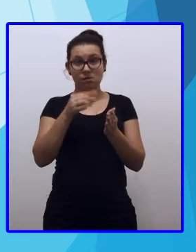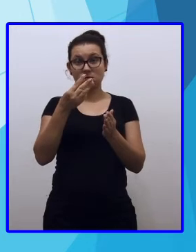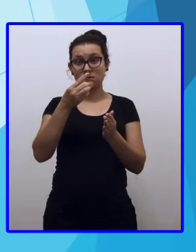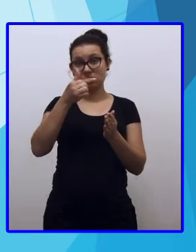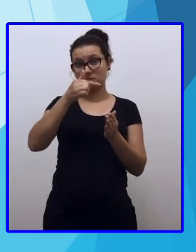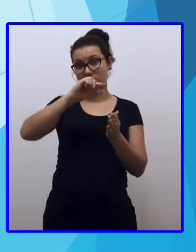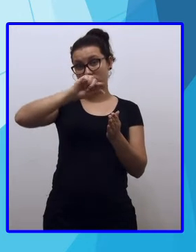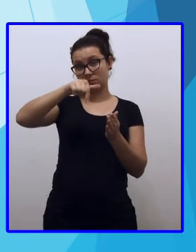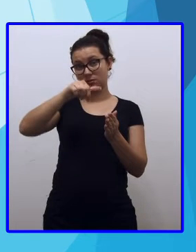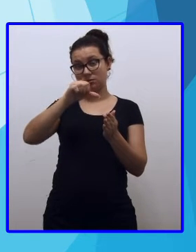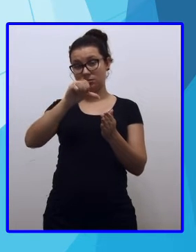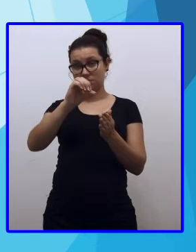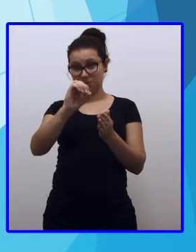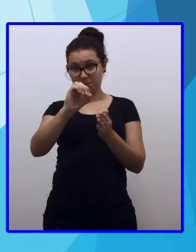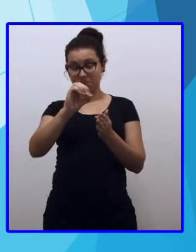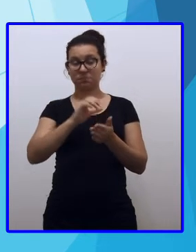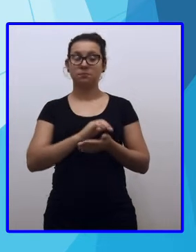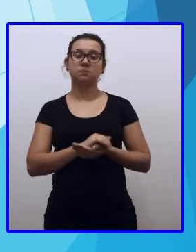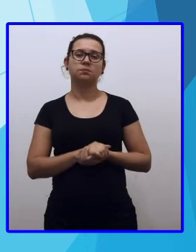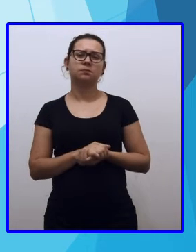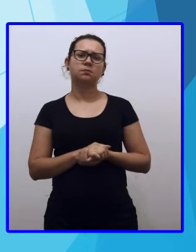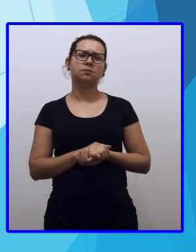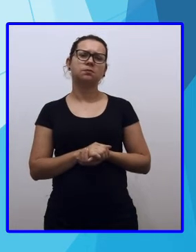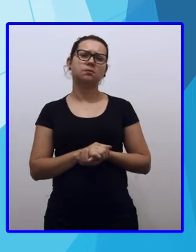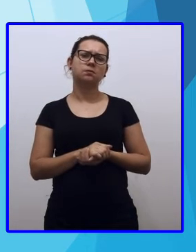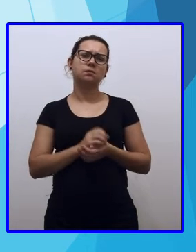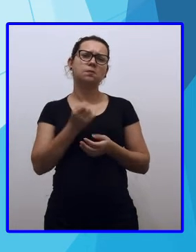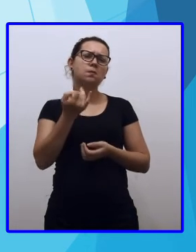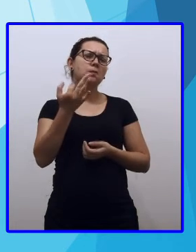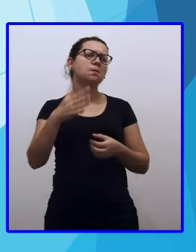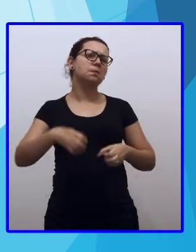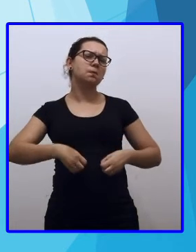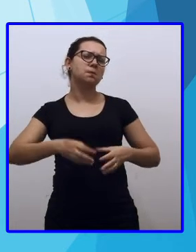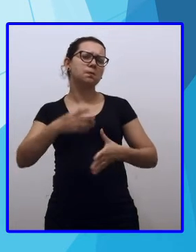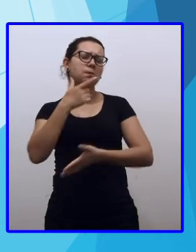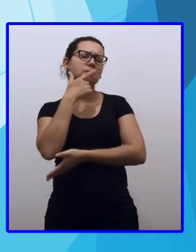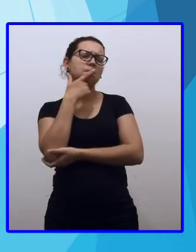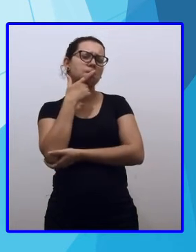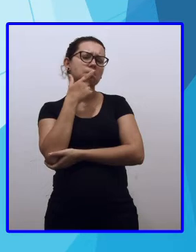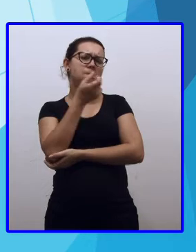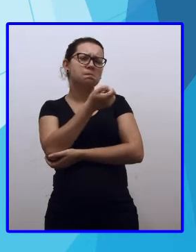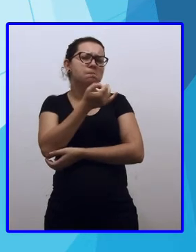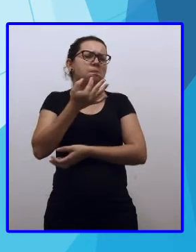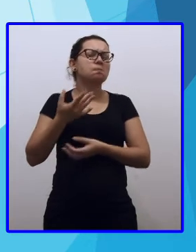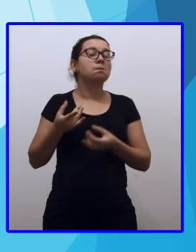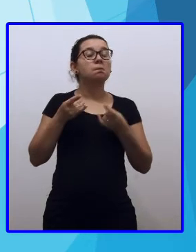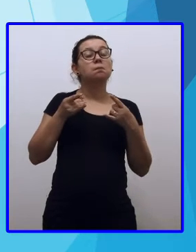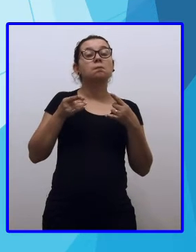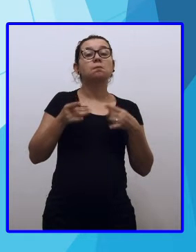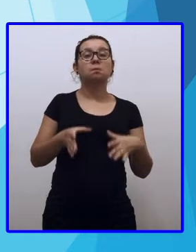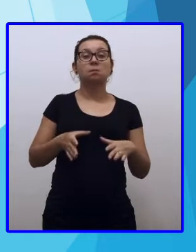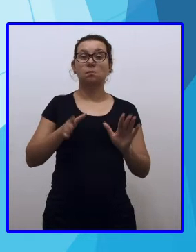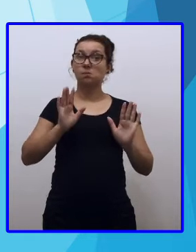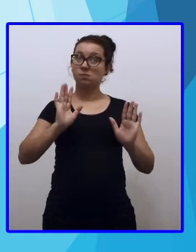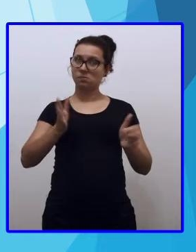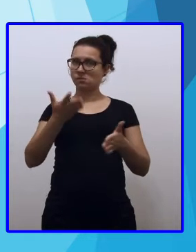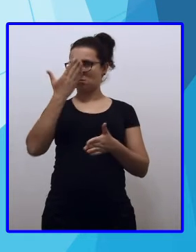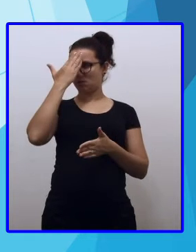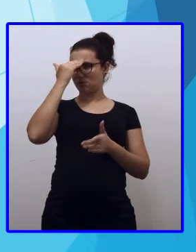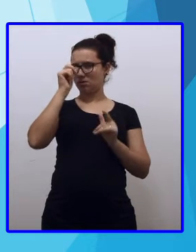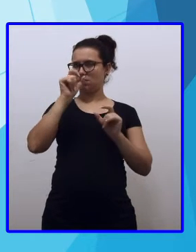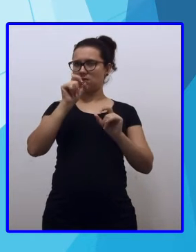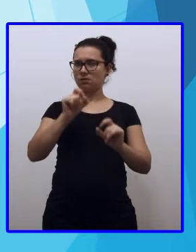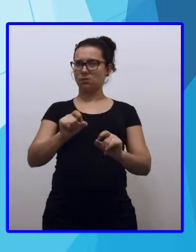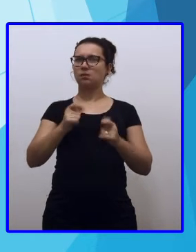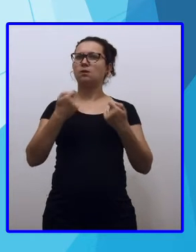sete reais e noventa centavos. Quanto ela gastou? Quanto dinheiro sobeu para ela? Já sabemos que é